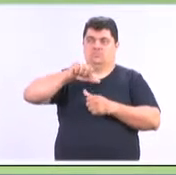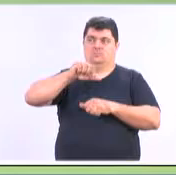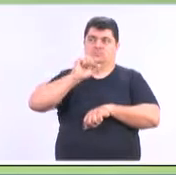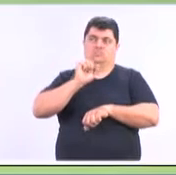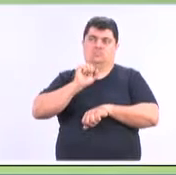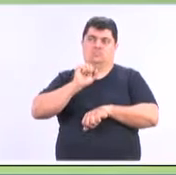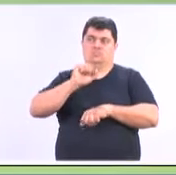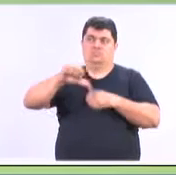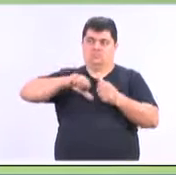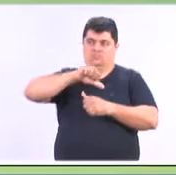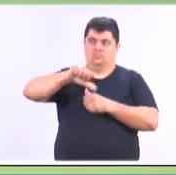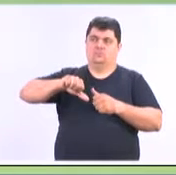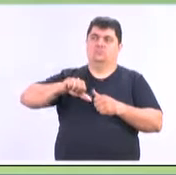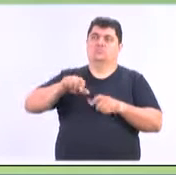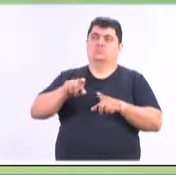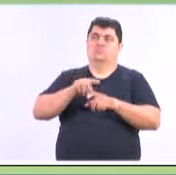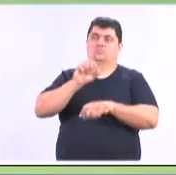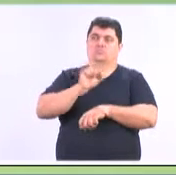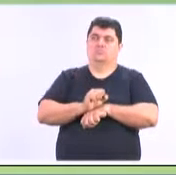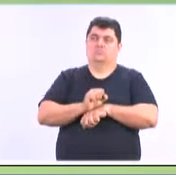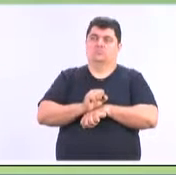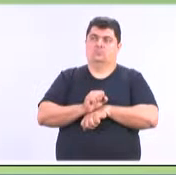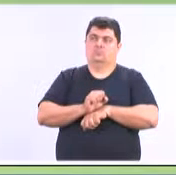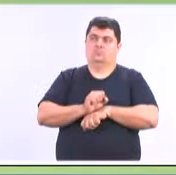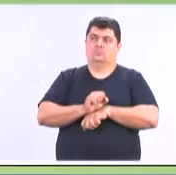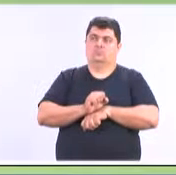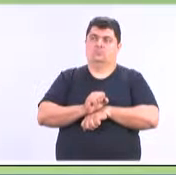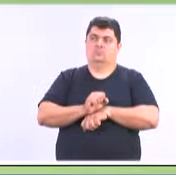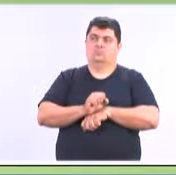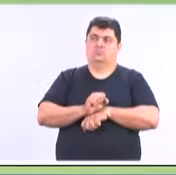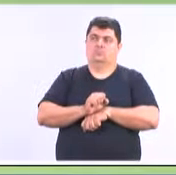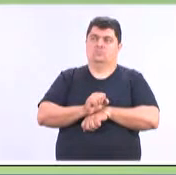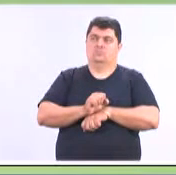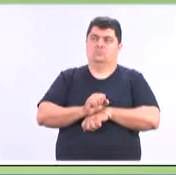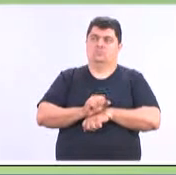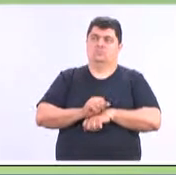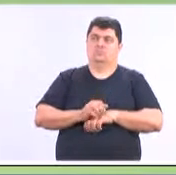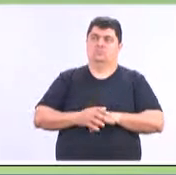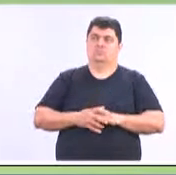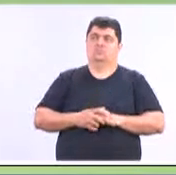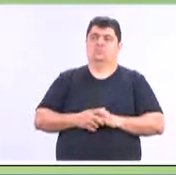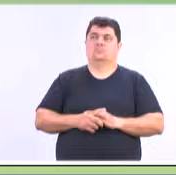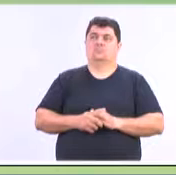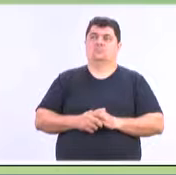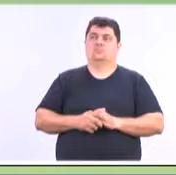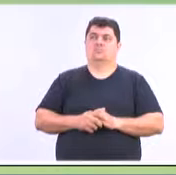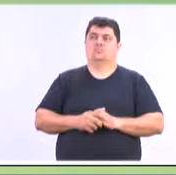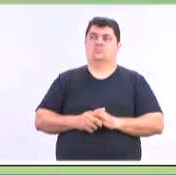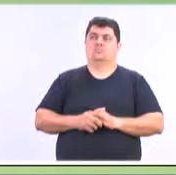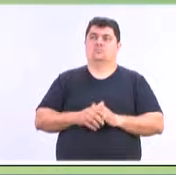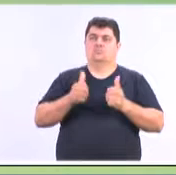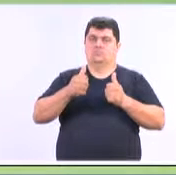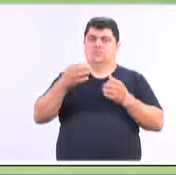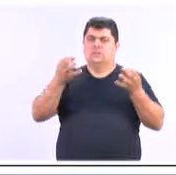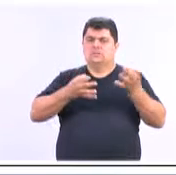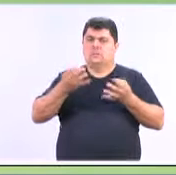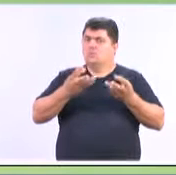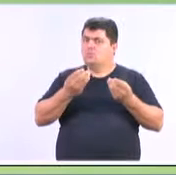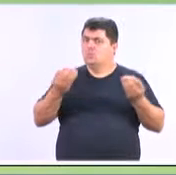é circulante. E aqui também é não circulante. Muitos acertos,